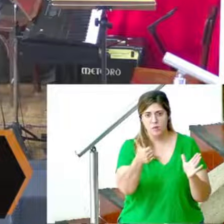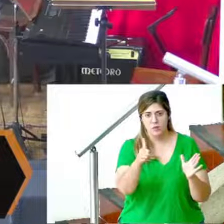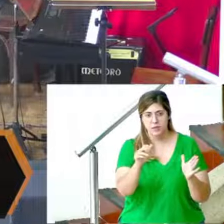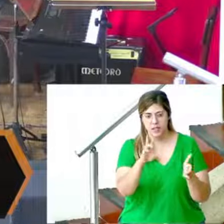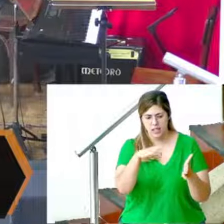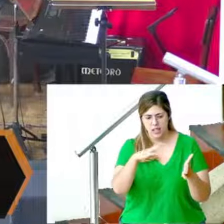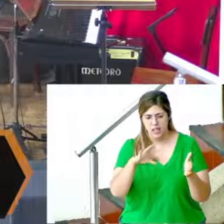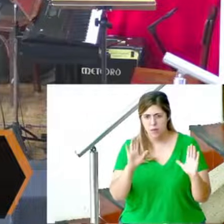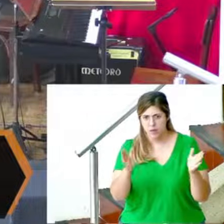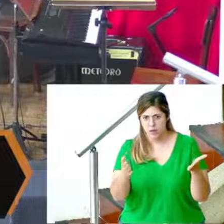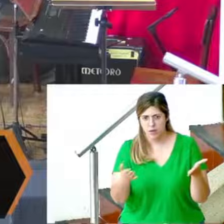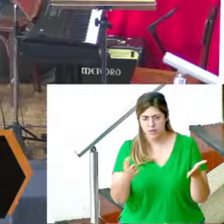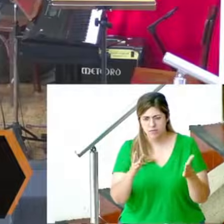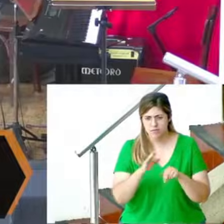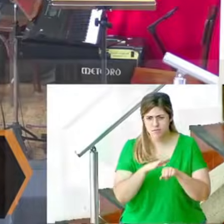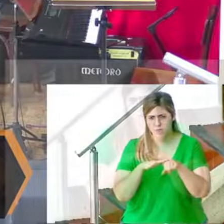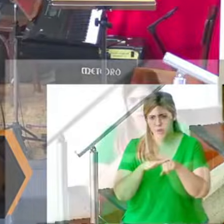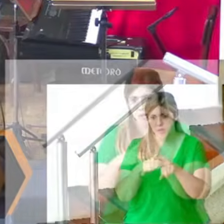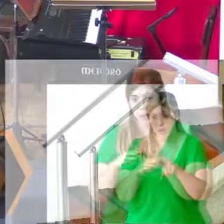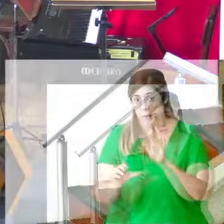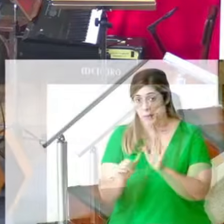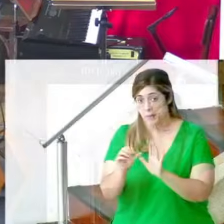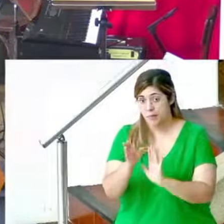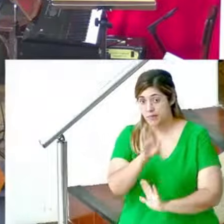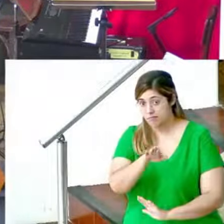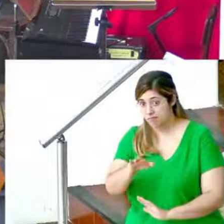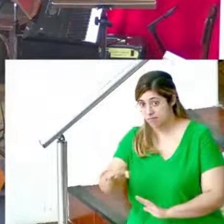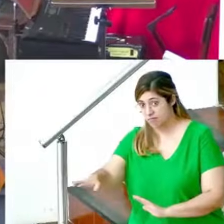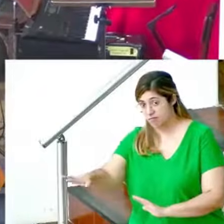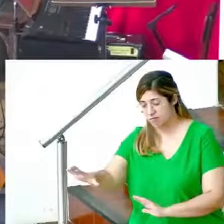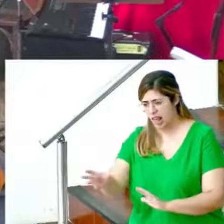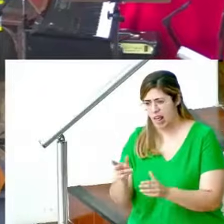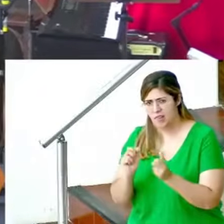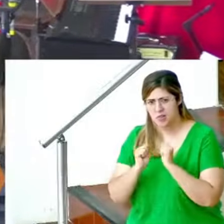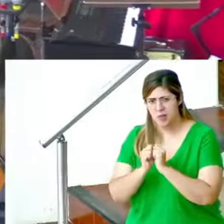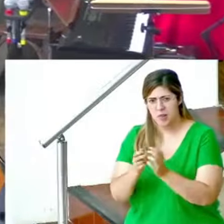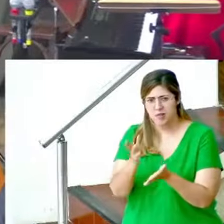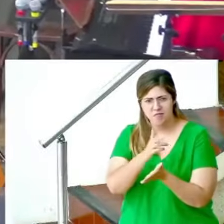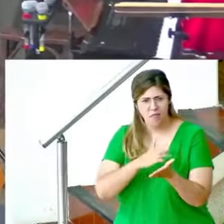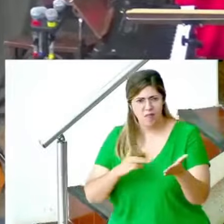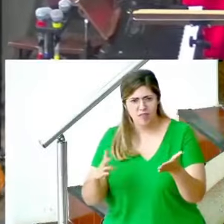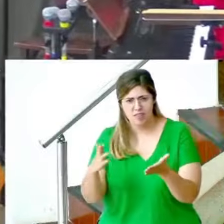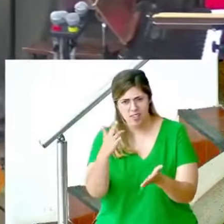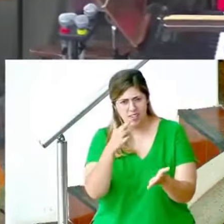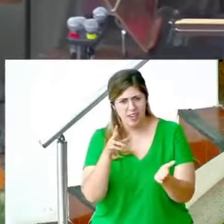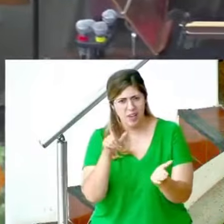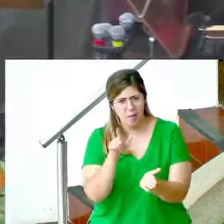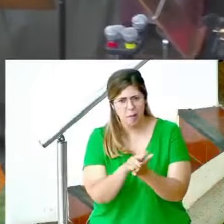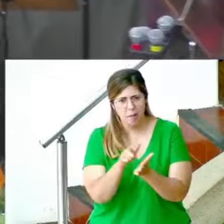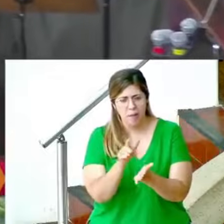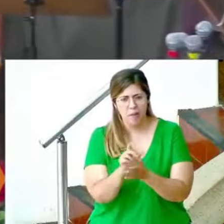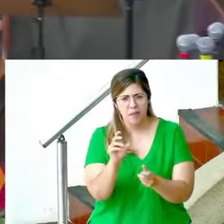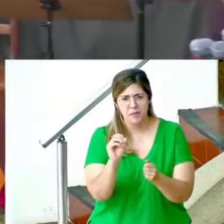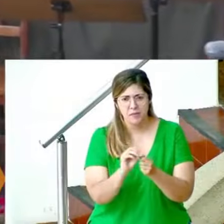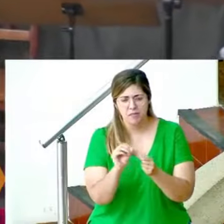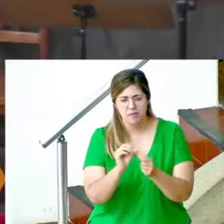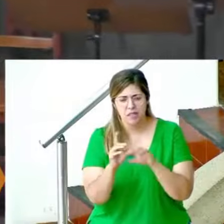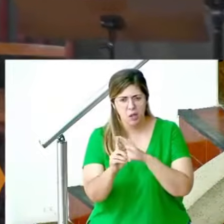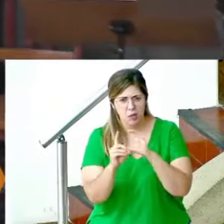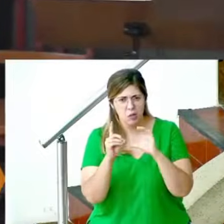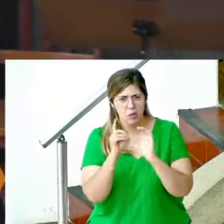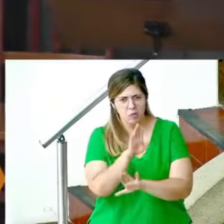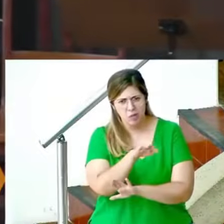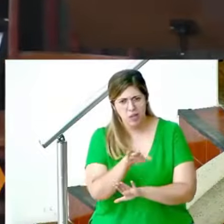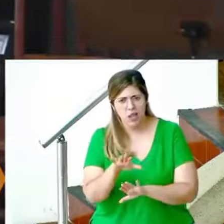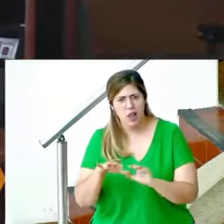de Deus, conversar com as nossas crianças. Nossas crianças participam e trabalham conosco. Se o culto é um serviço a Deus,